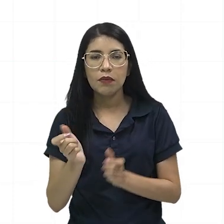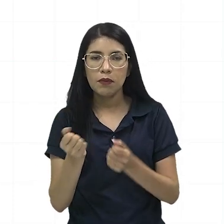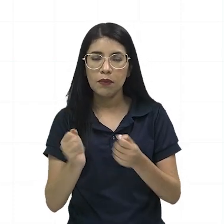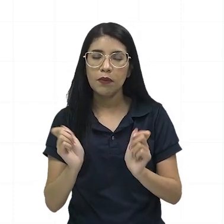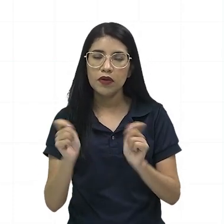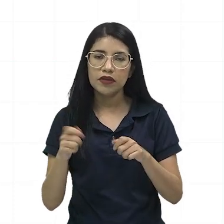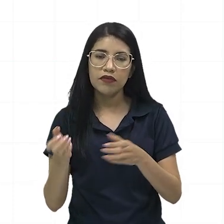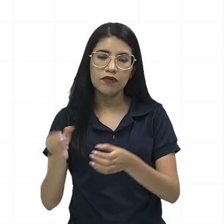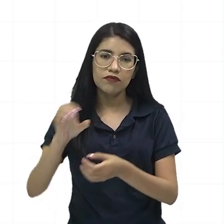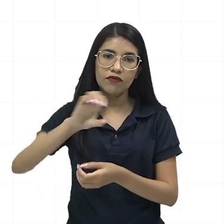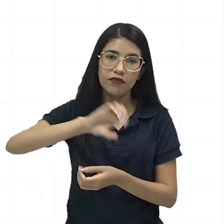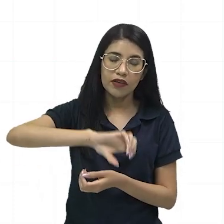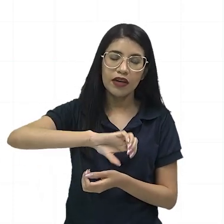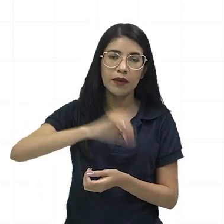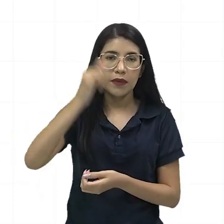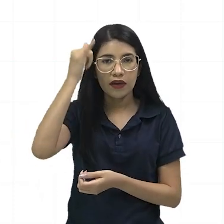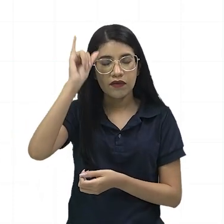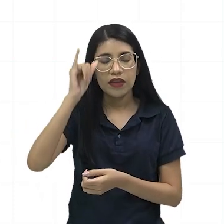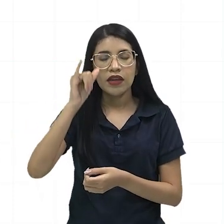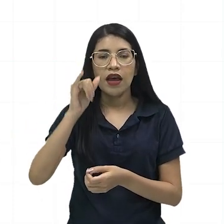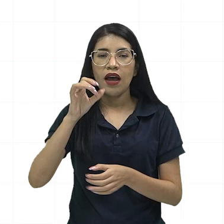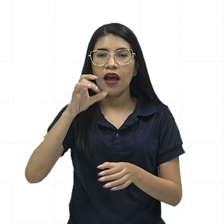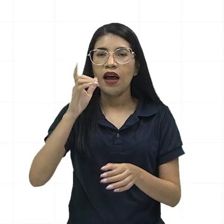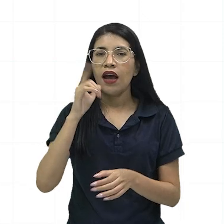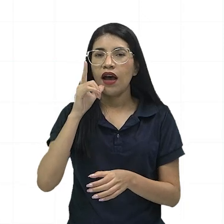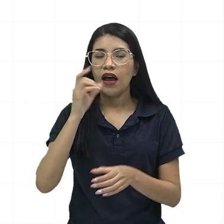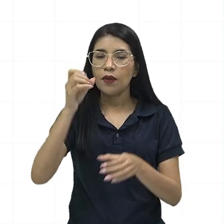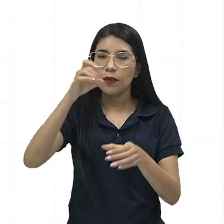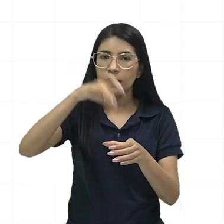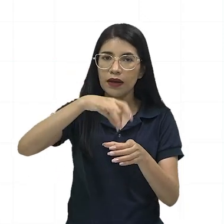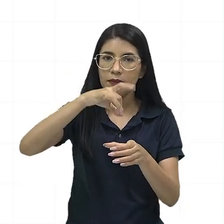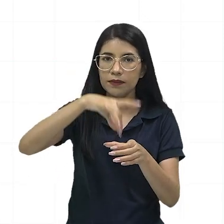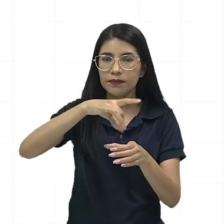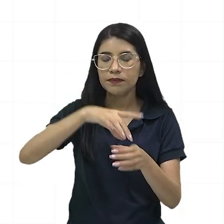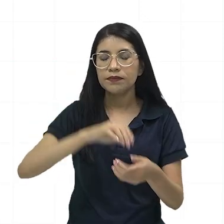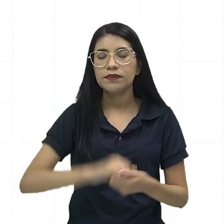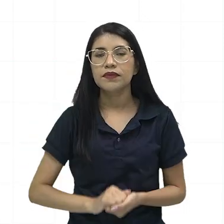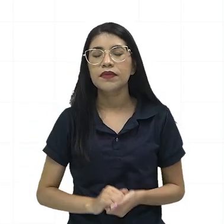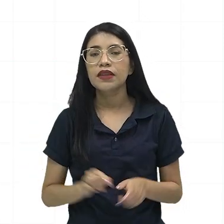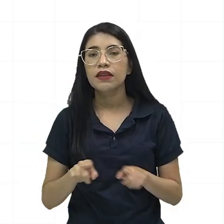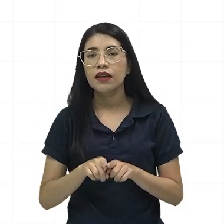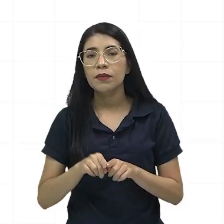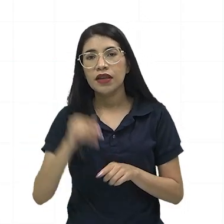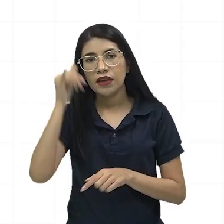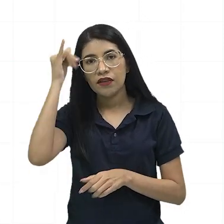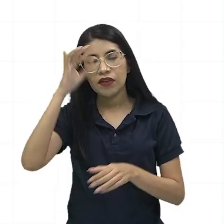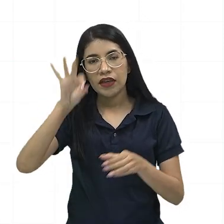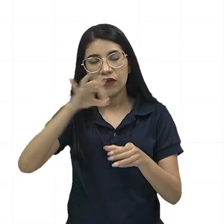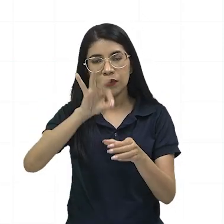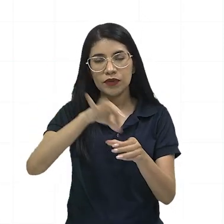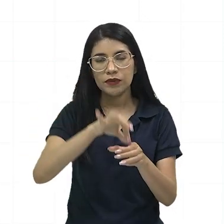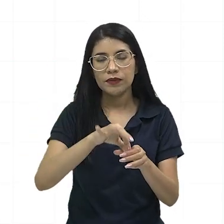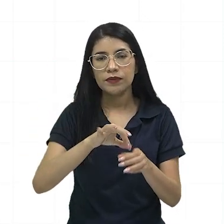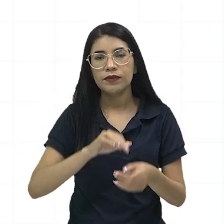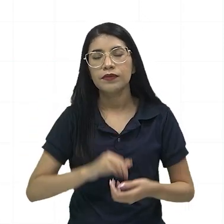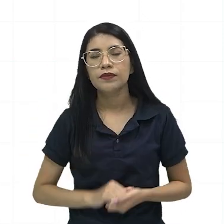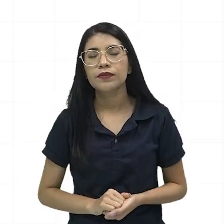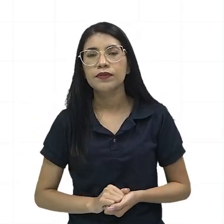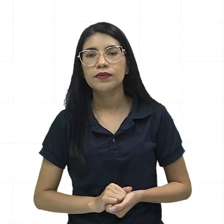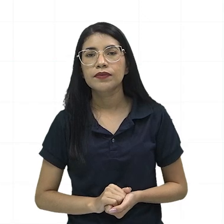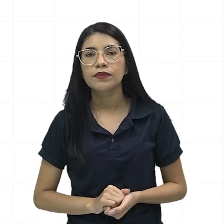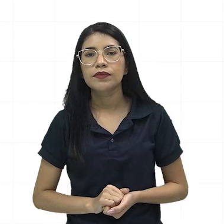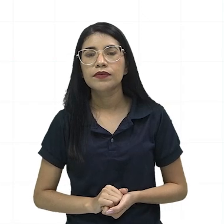já evita delas acumularem água e se tornarem ali um ambiente propício para esse mosquito se